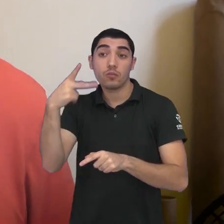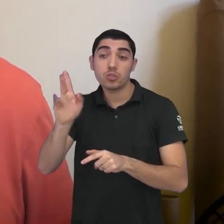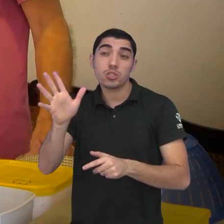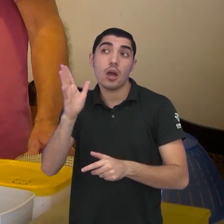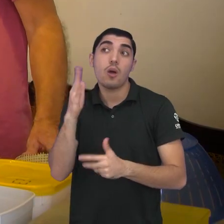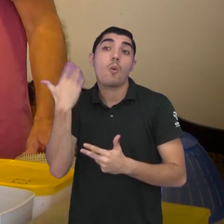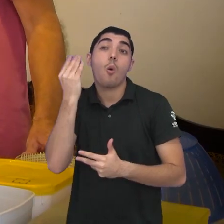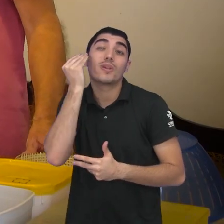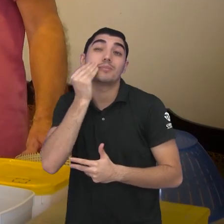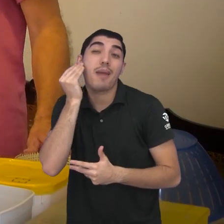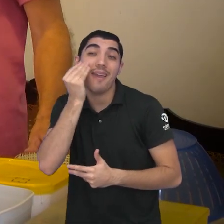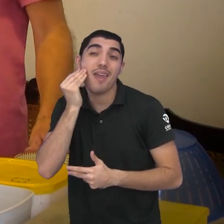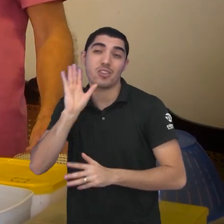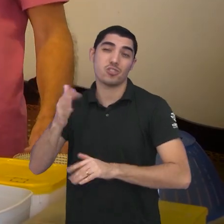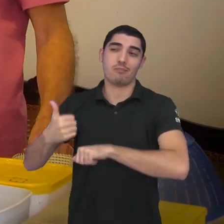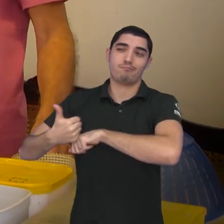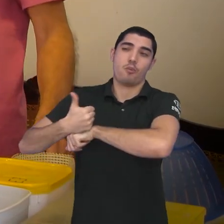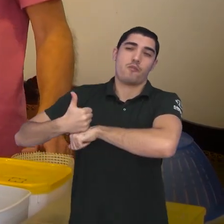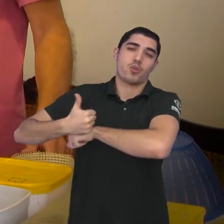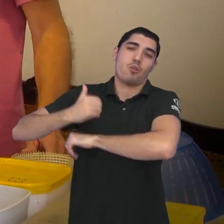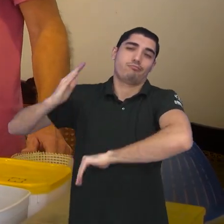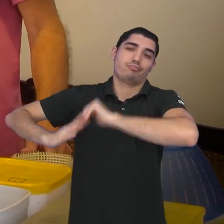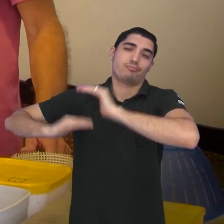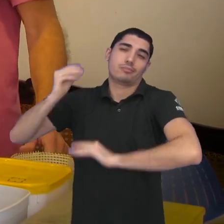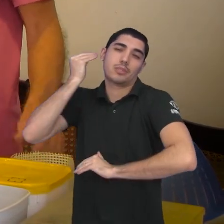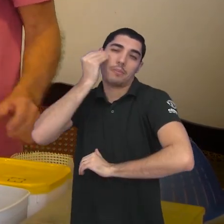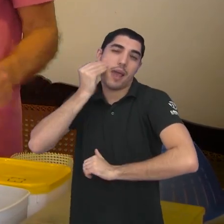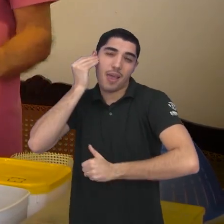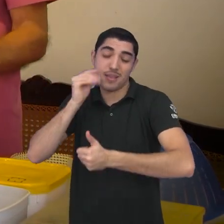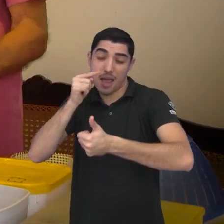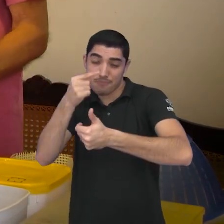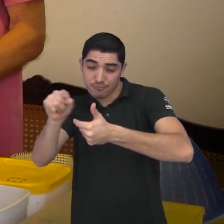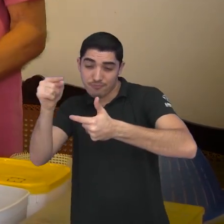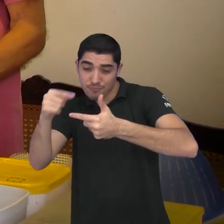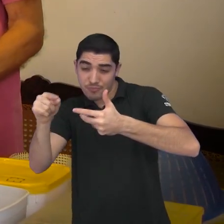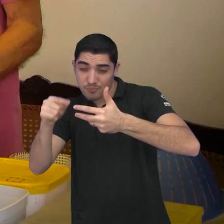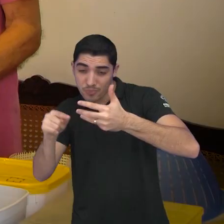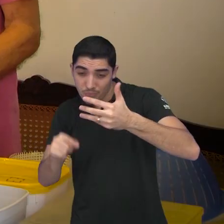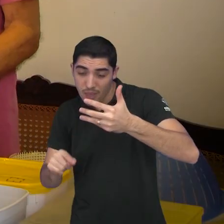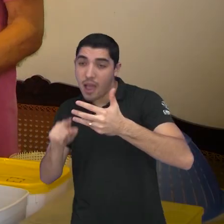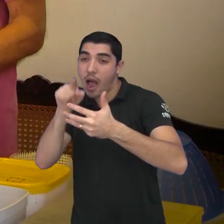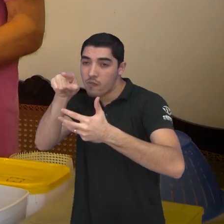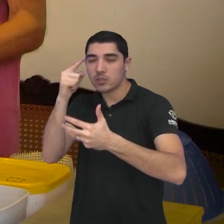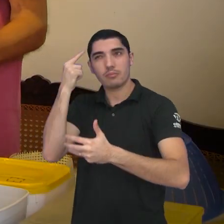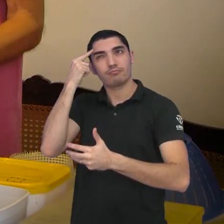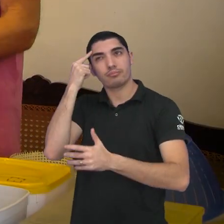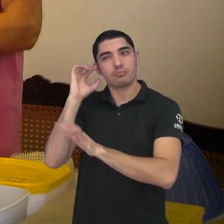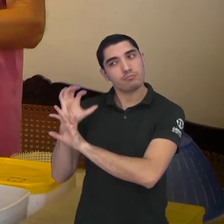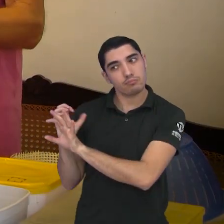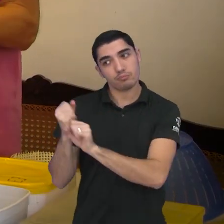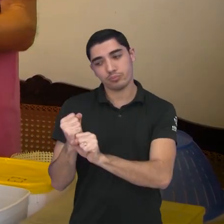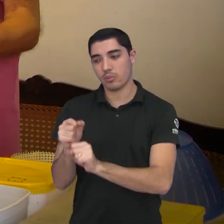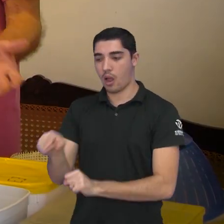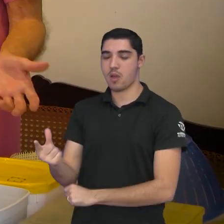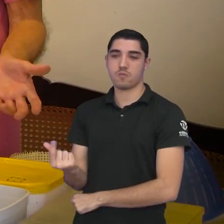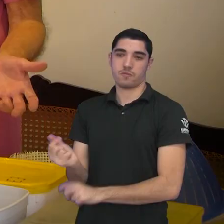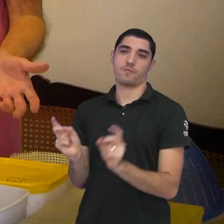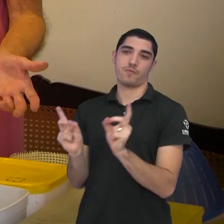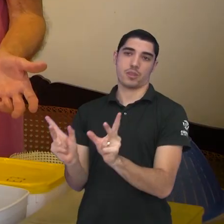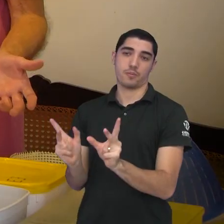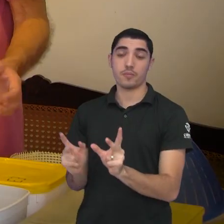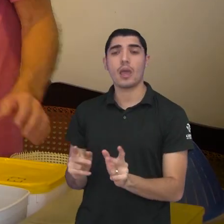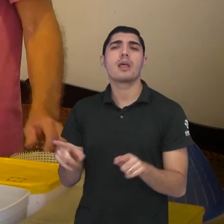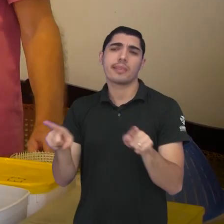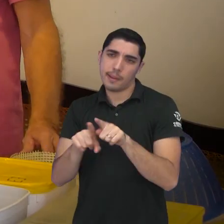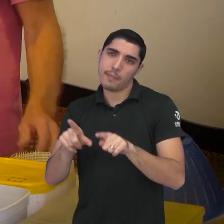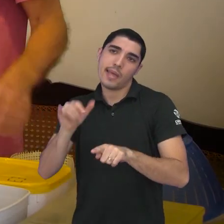do artista, vamos dizer assim. Então isso tudo vai contando e vai somando para você conseguir chegar numa precificação. E também tem, logicamente, cada tamanho tem um valor, é